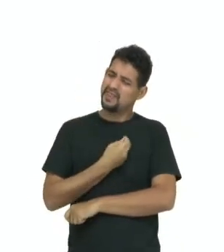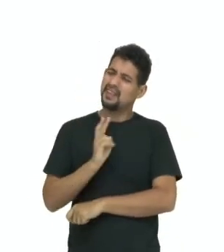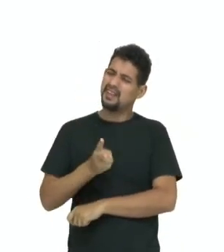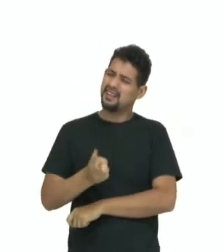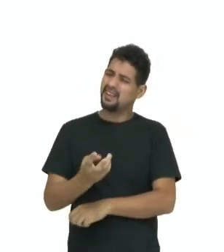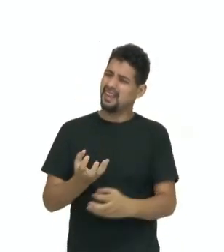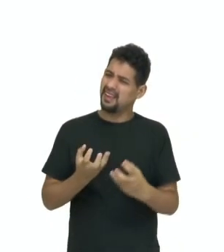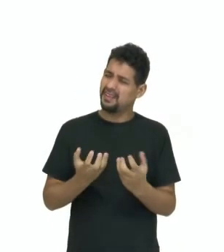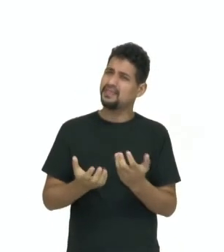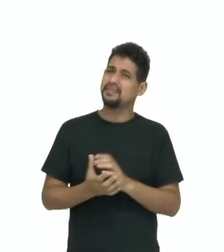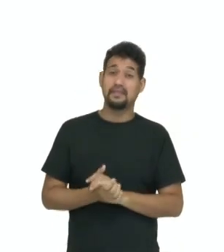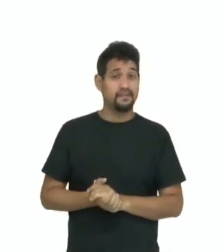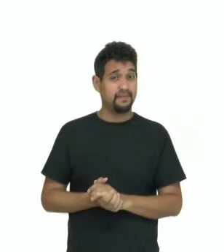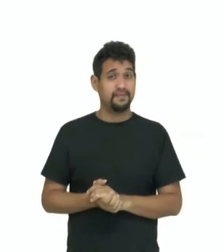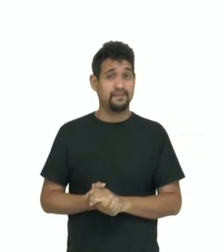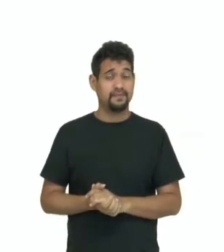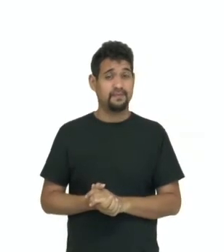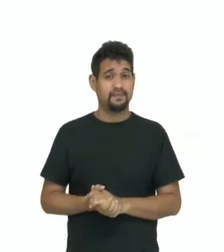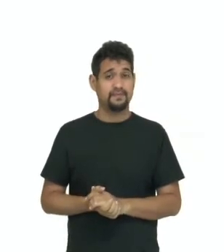vida?